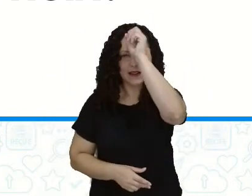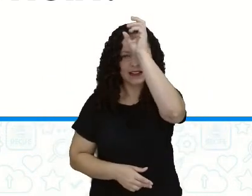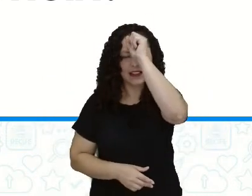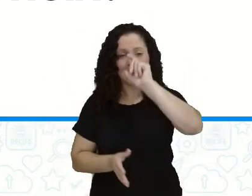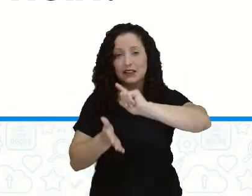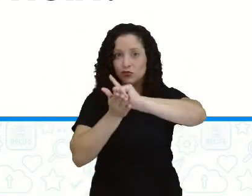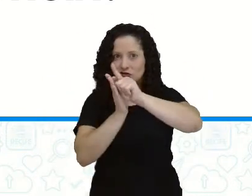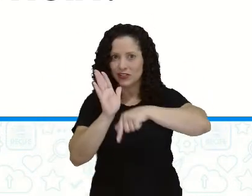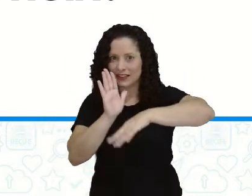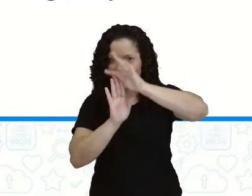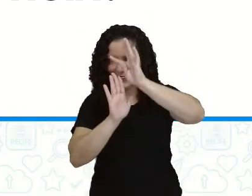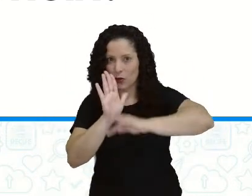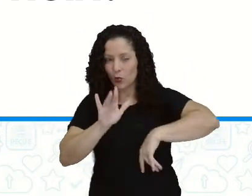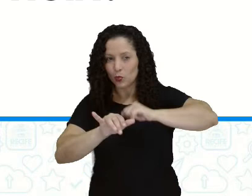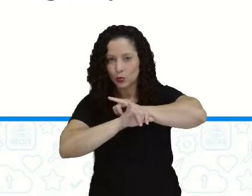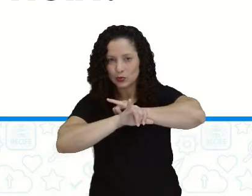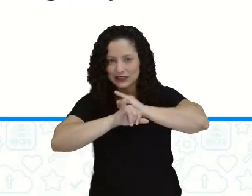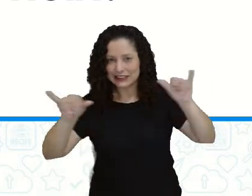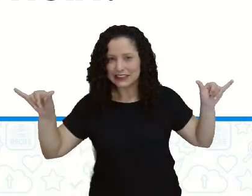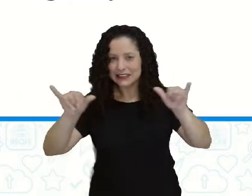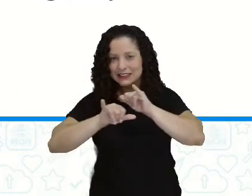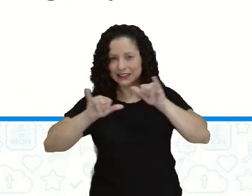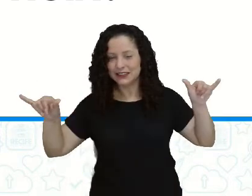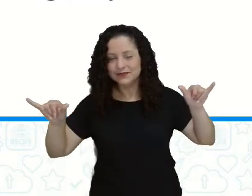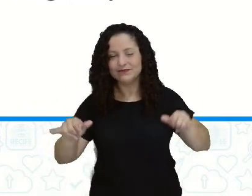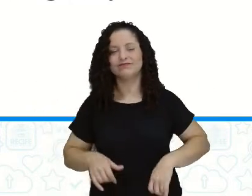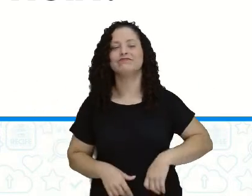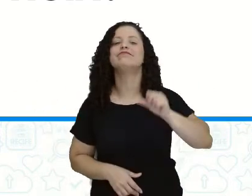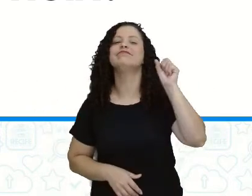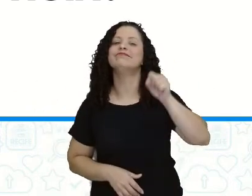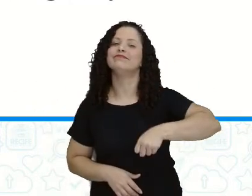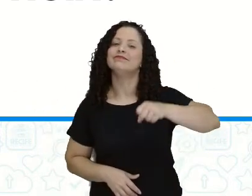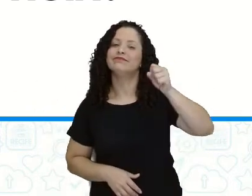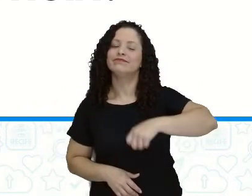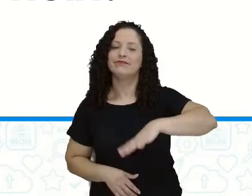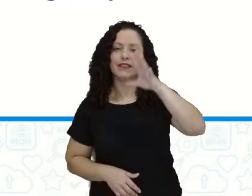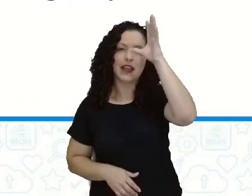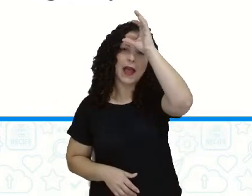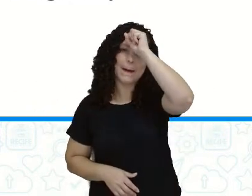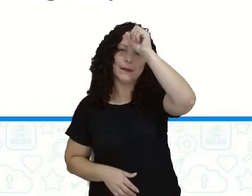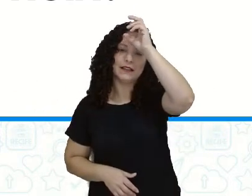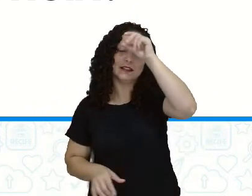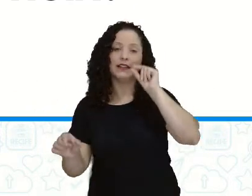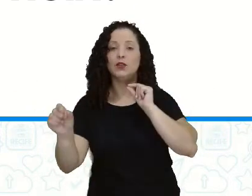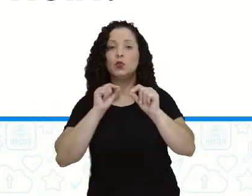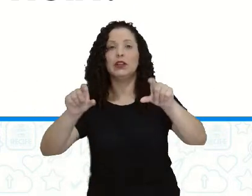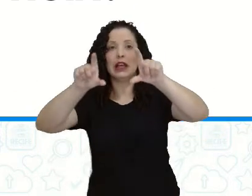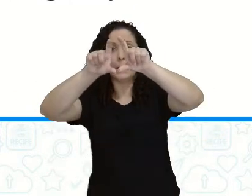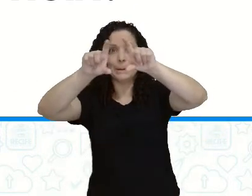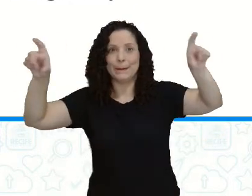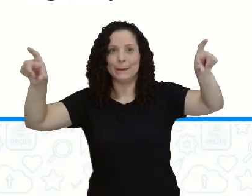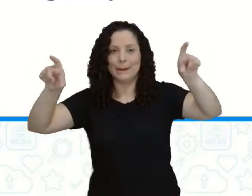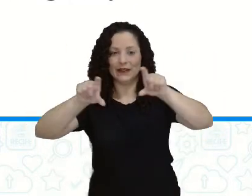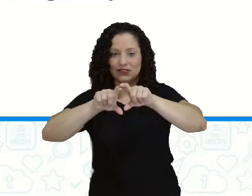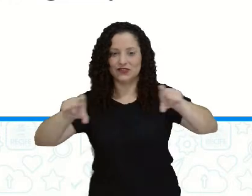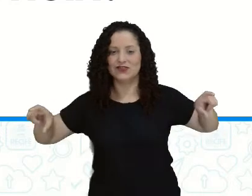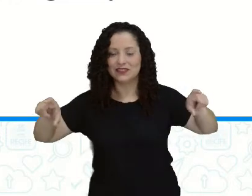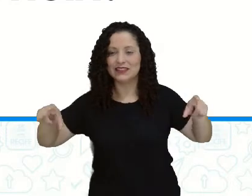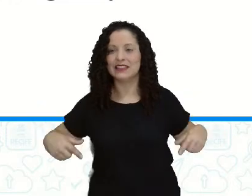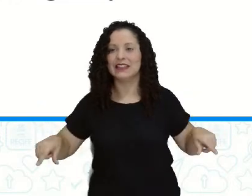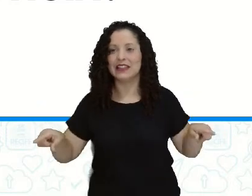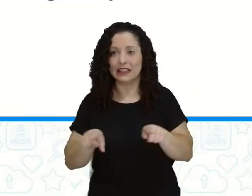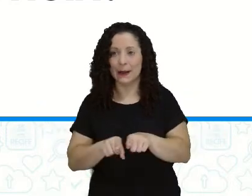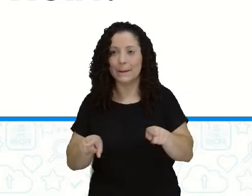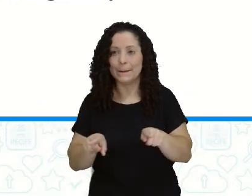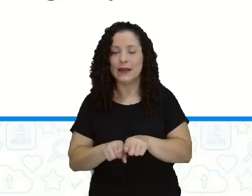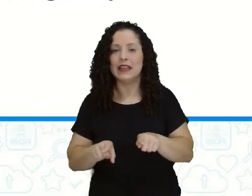Tenho certeza que sim. Aprendemos sobre as manchetes, sobre o lead da